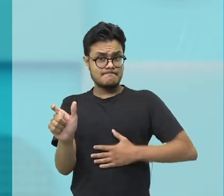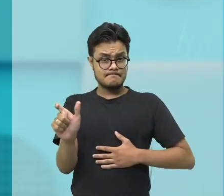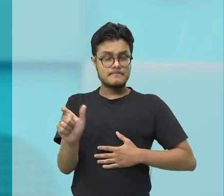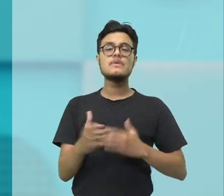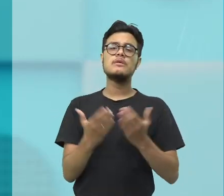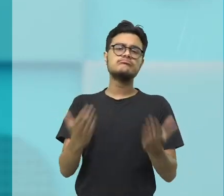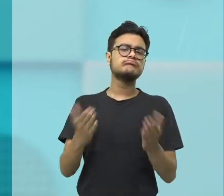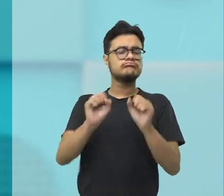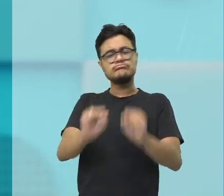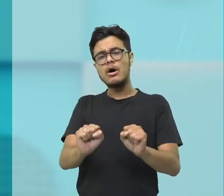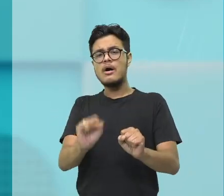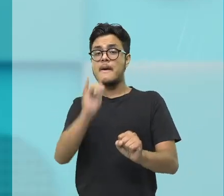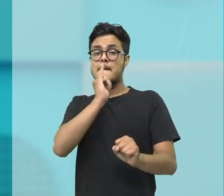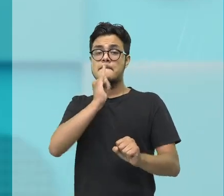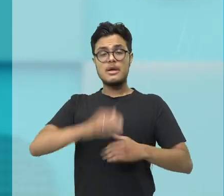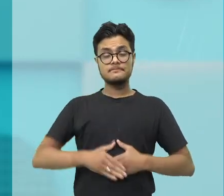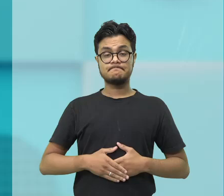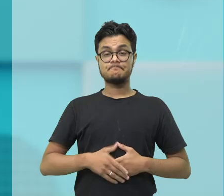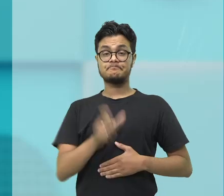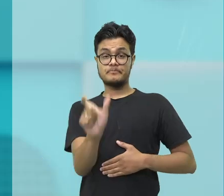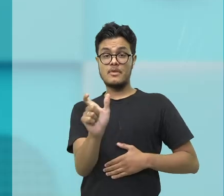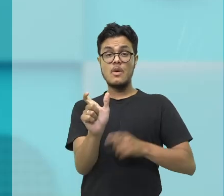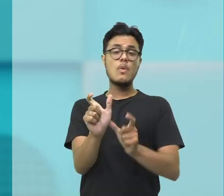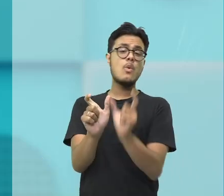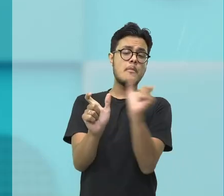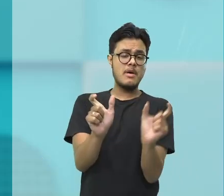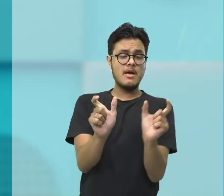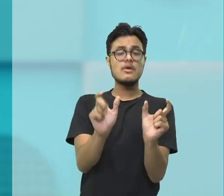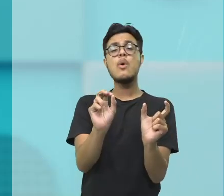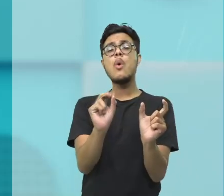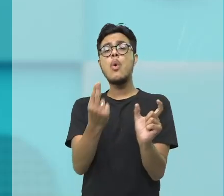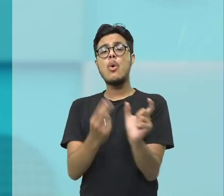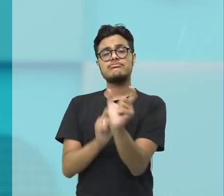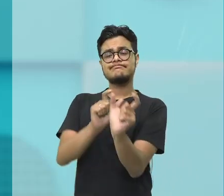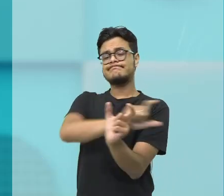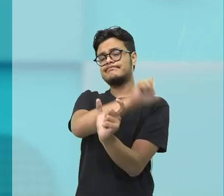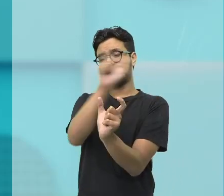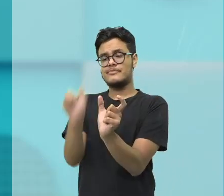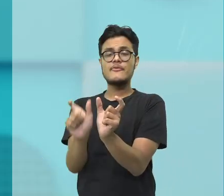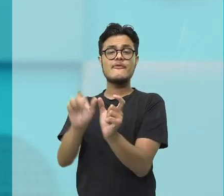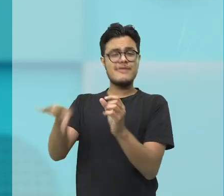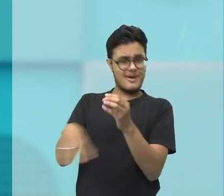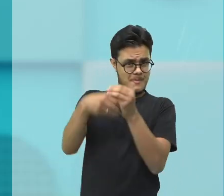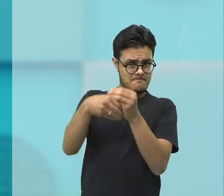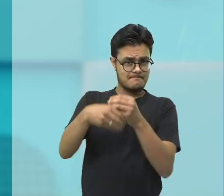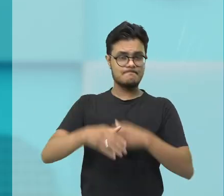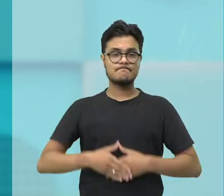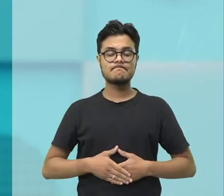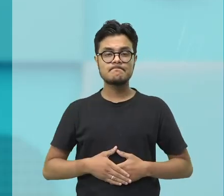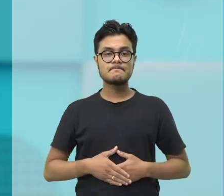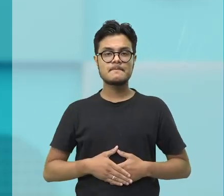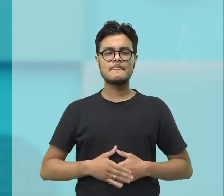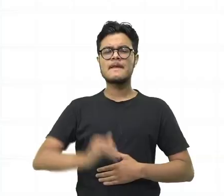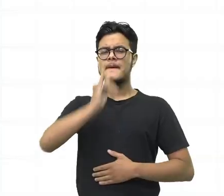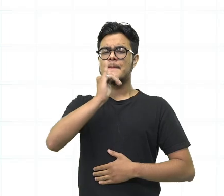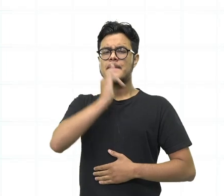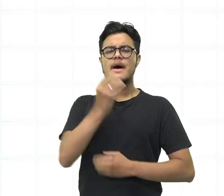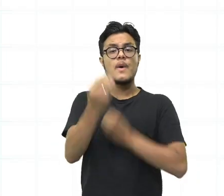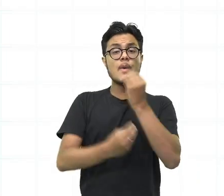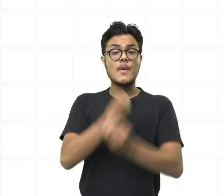E eles podem ser acrescentados no começo da palavra ou no final, certo? Vejam só aí o